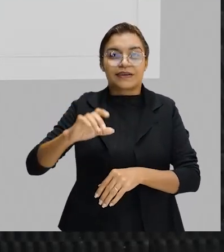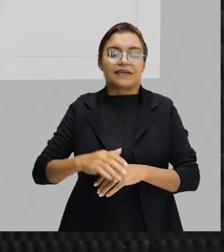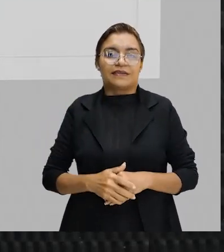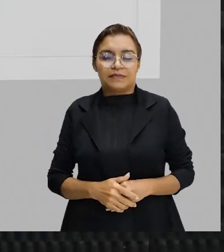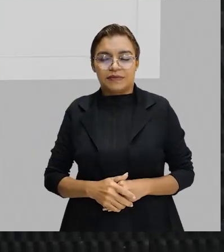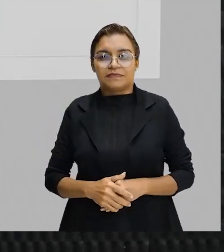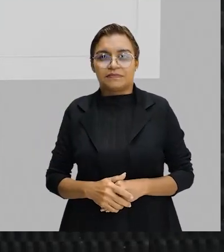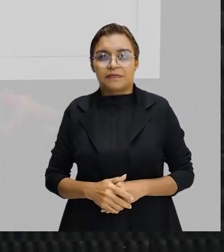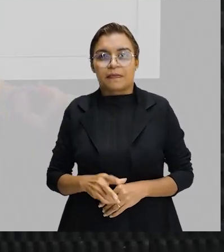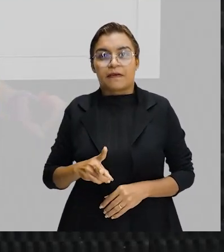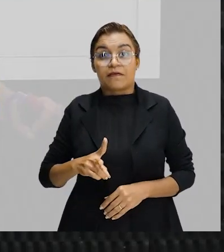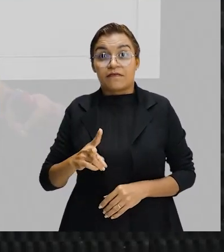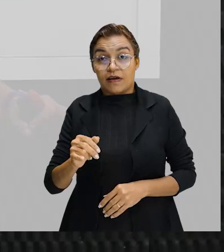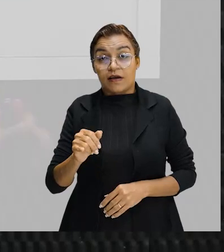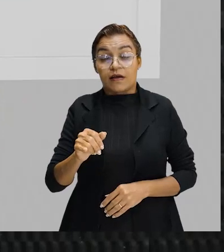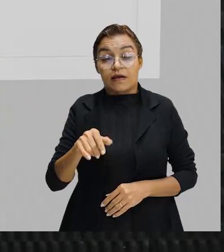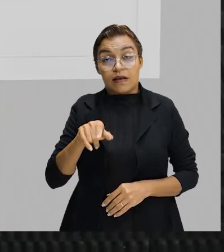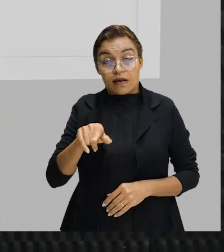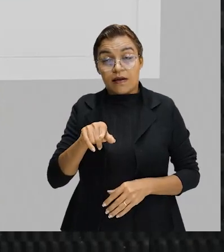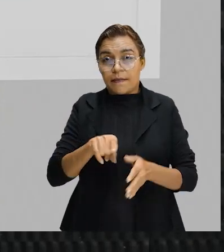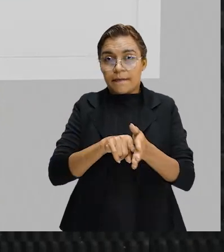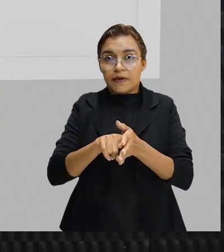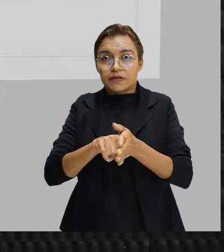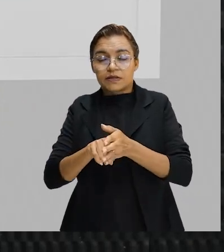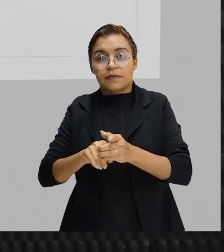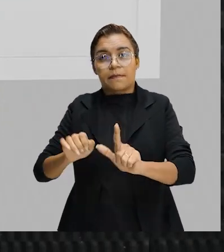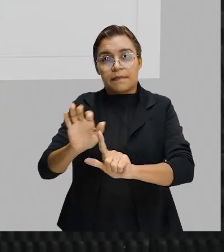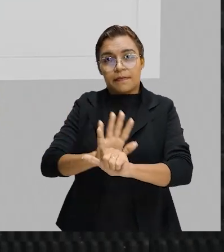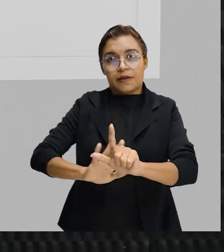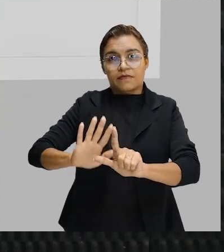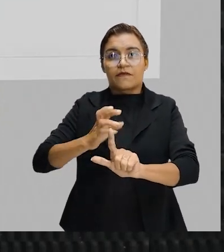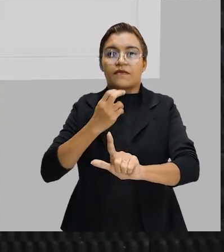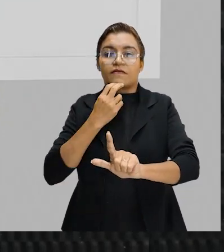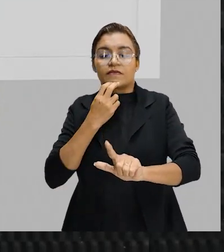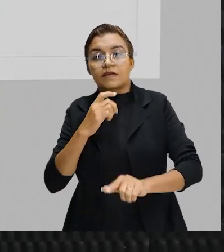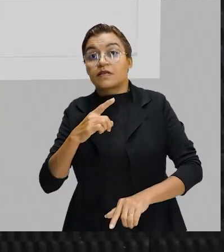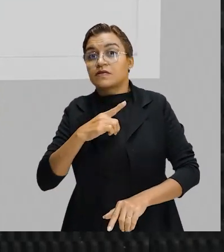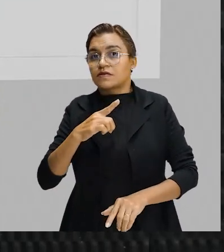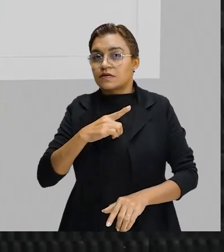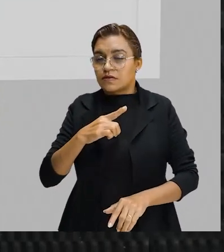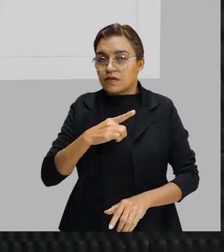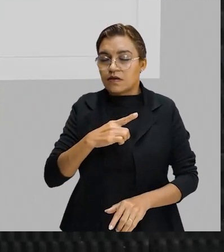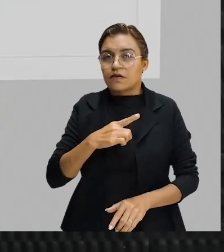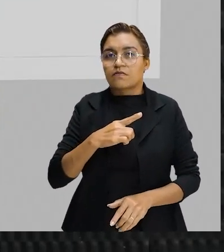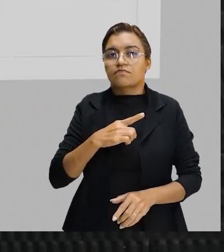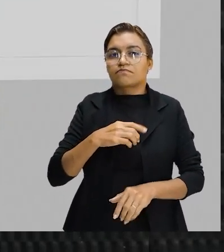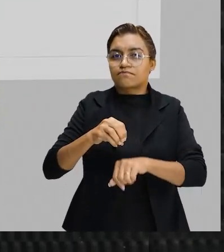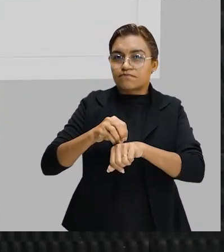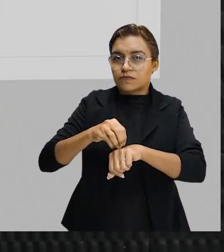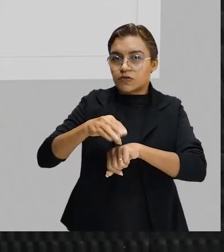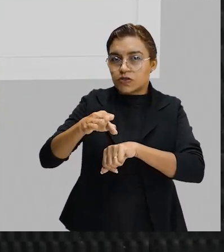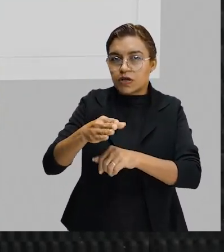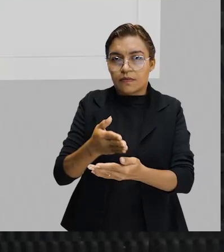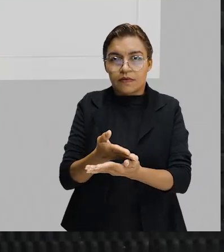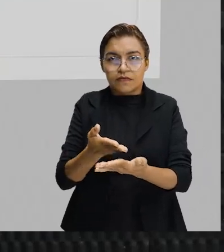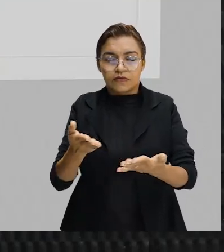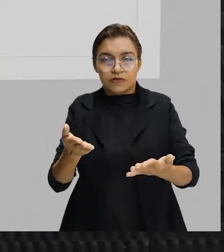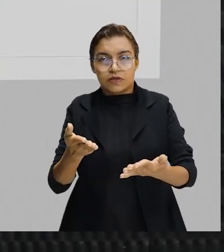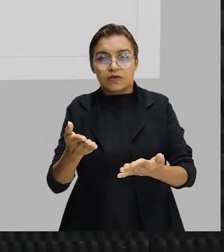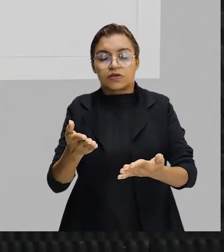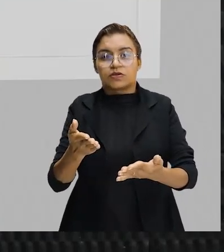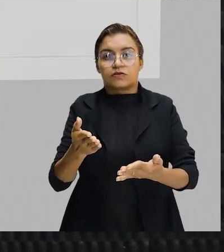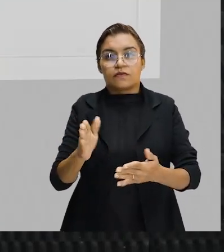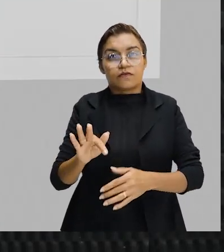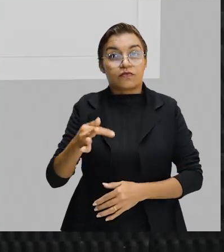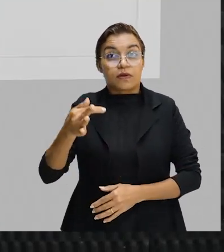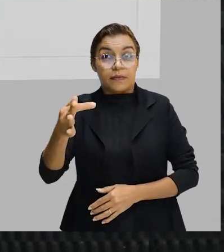só colocar lá a plataforma Gonçalves Dias, vai estar tudo legal. Você vai pegar algumas dicas, vai ver quando vão colocar novas